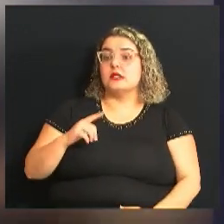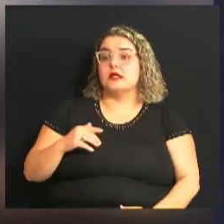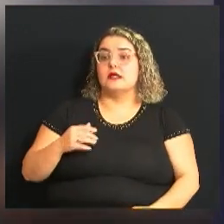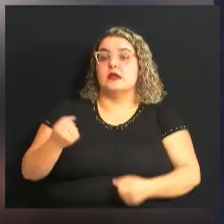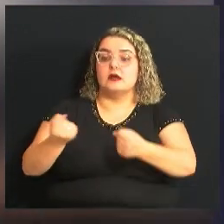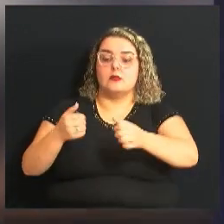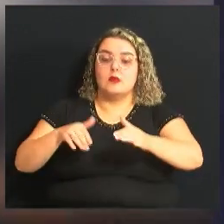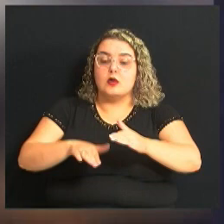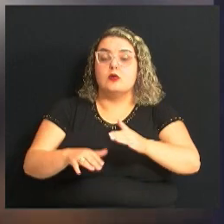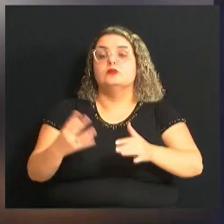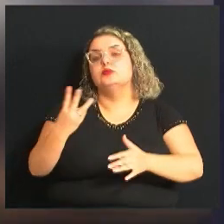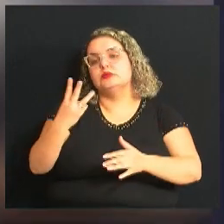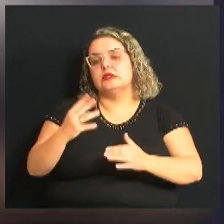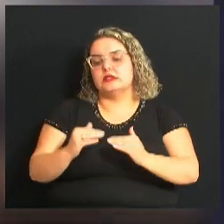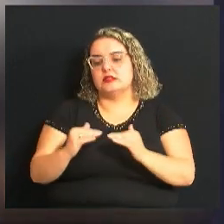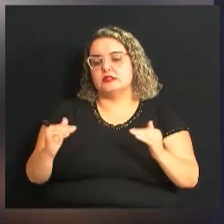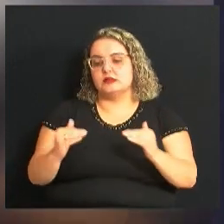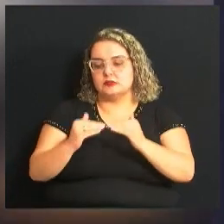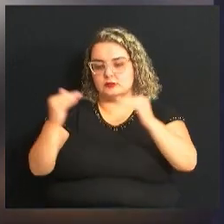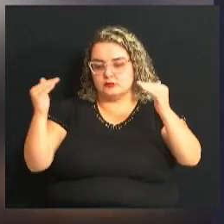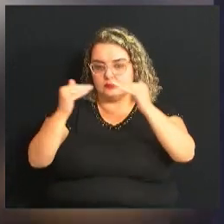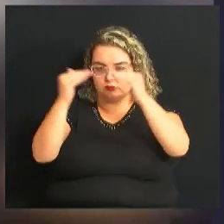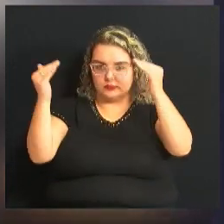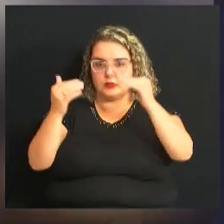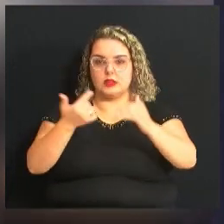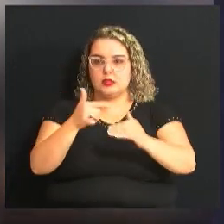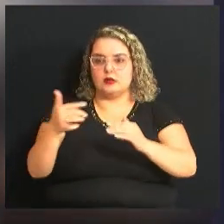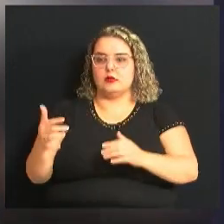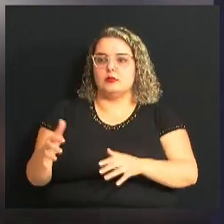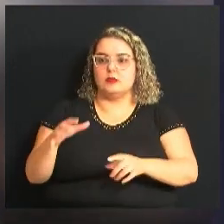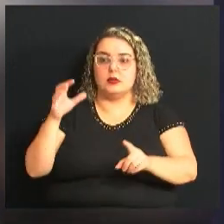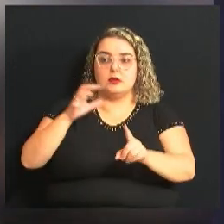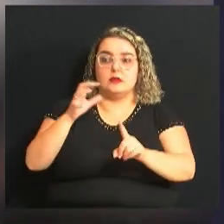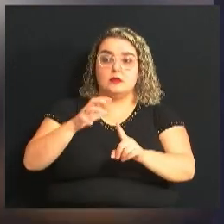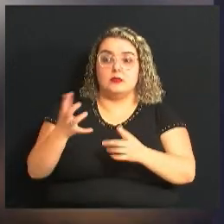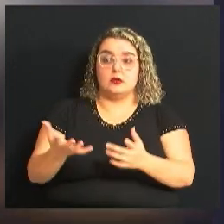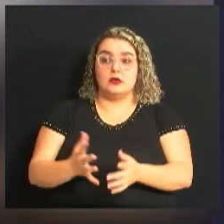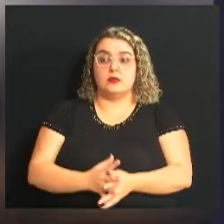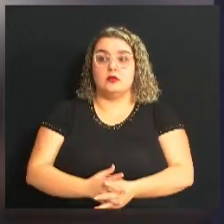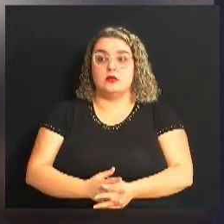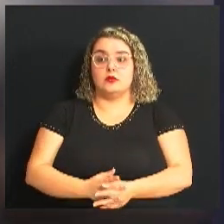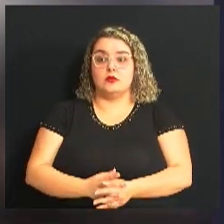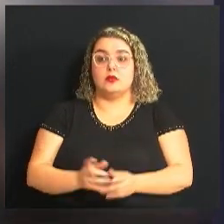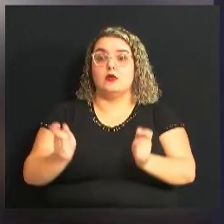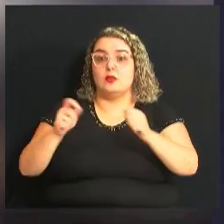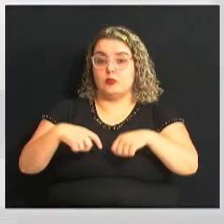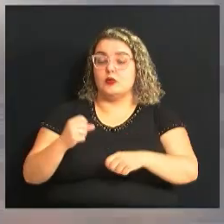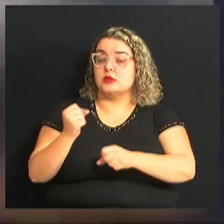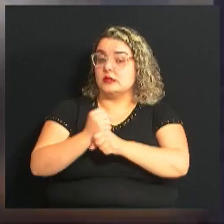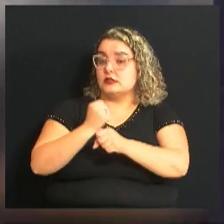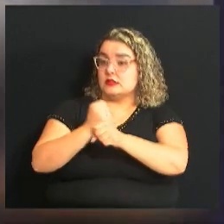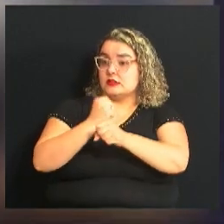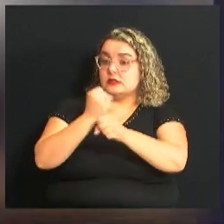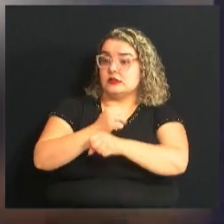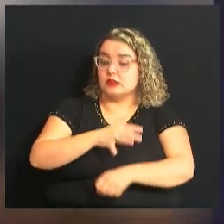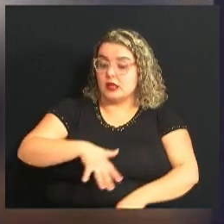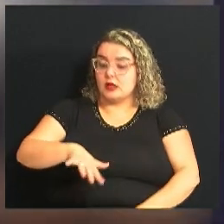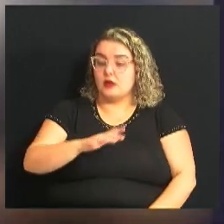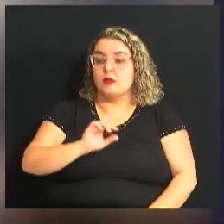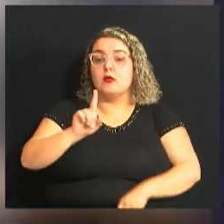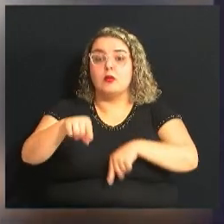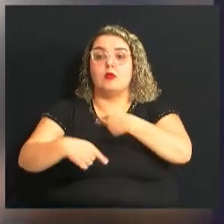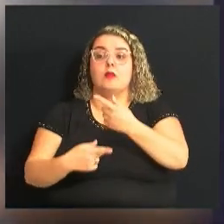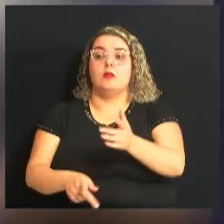terceiro piso, né, sem afetar o potencial construtivo da área. O outro